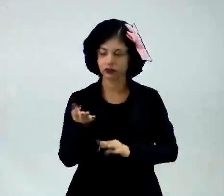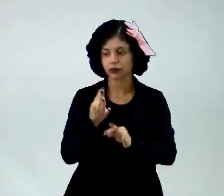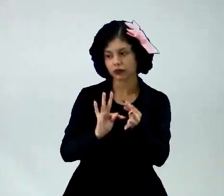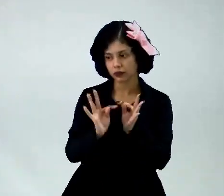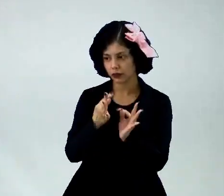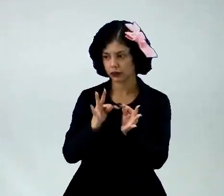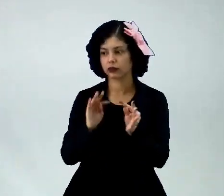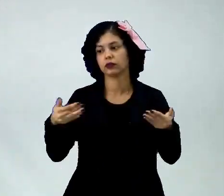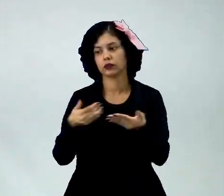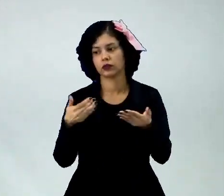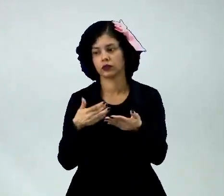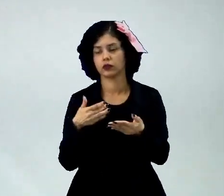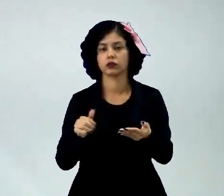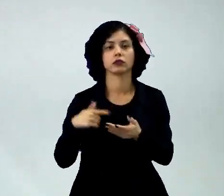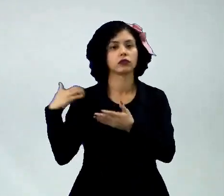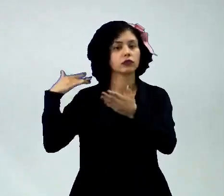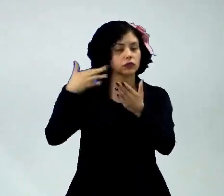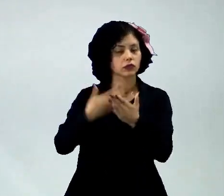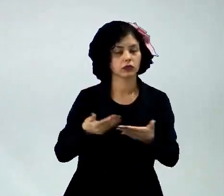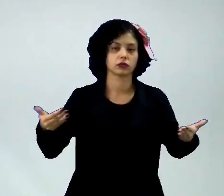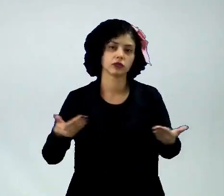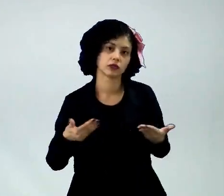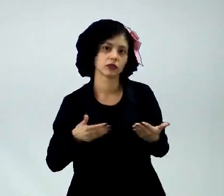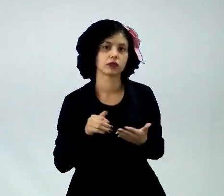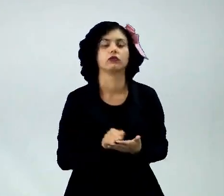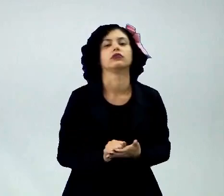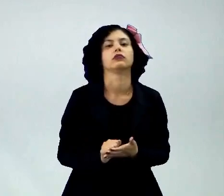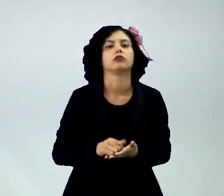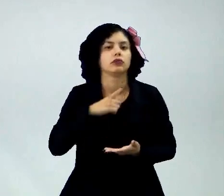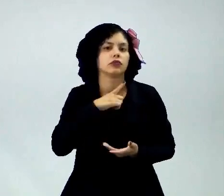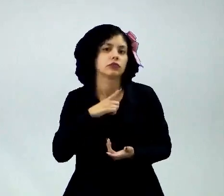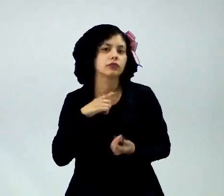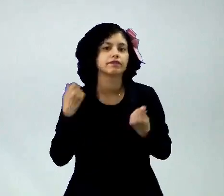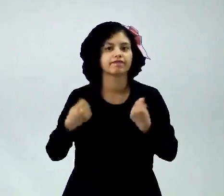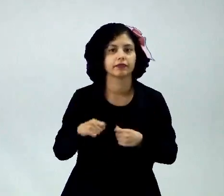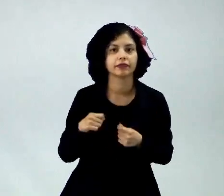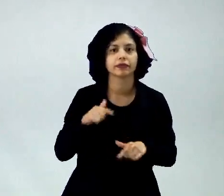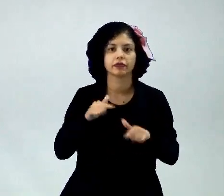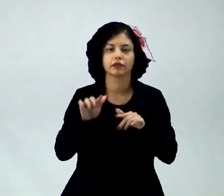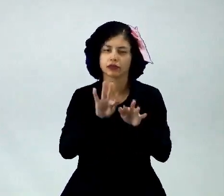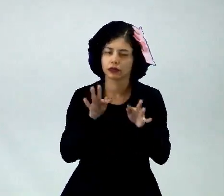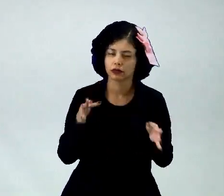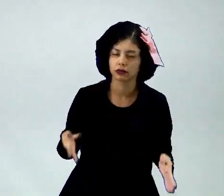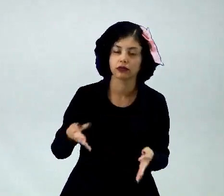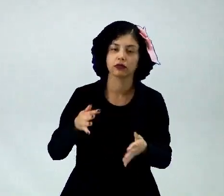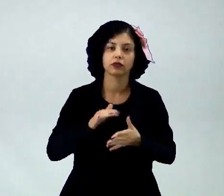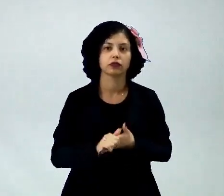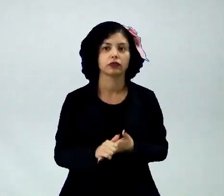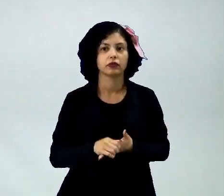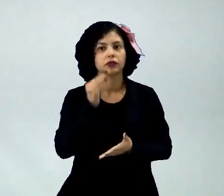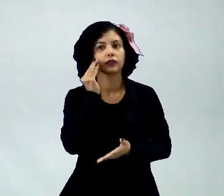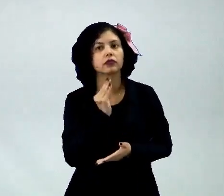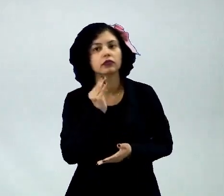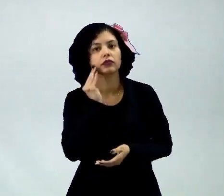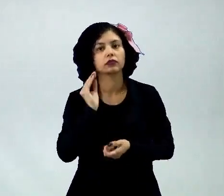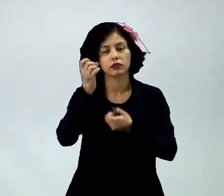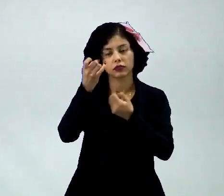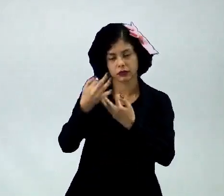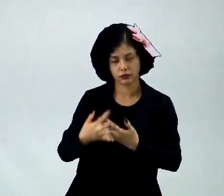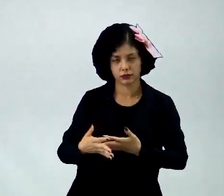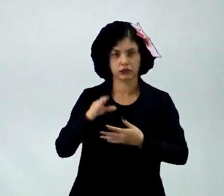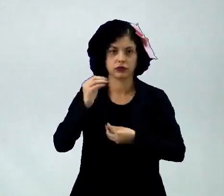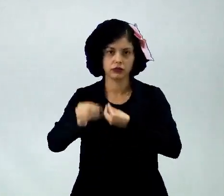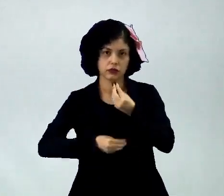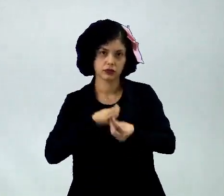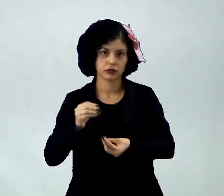gente tem hoje, não tinha os recursos avançados que a gente tem hoje. Então ele teve que trabalhar de uma forma bem simples para tentar explicar